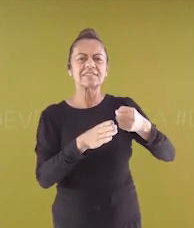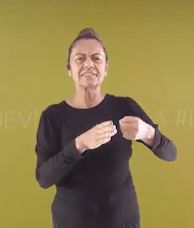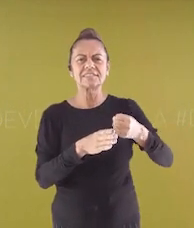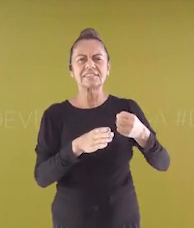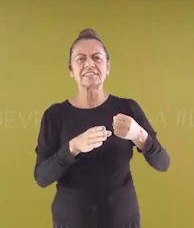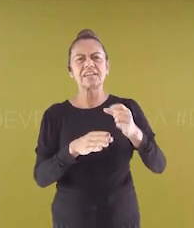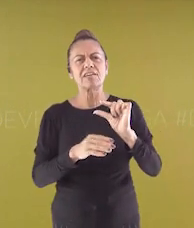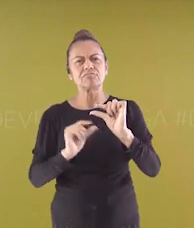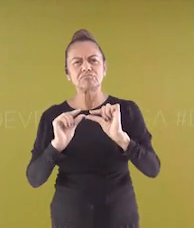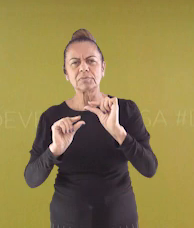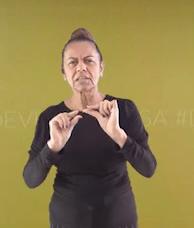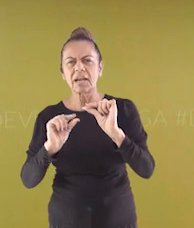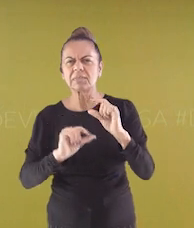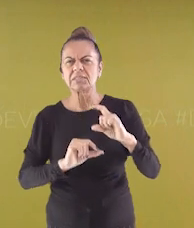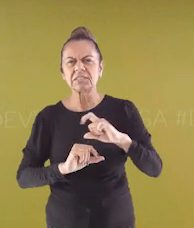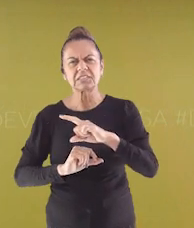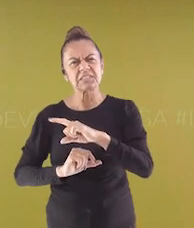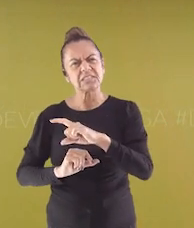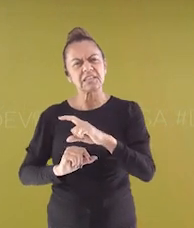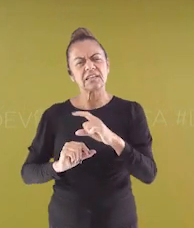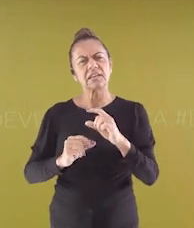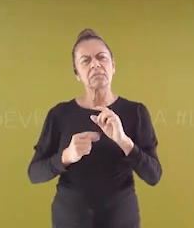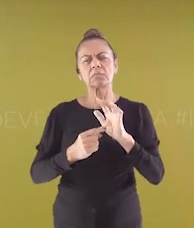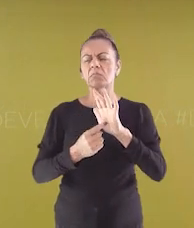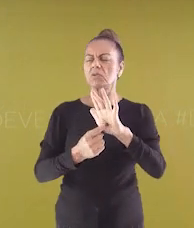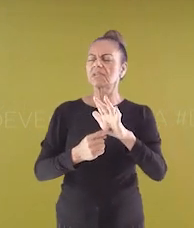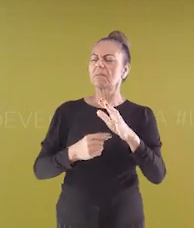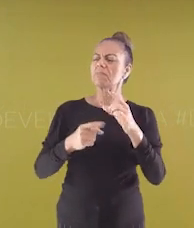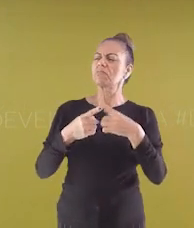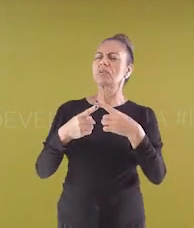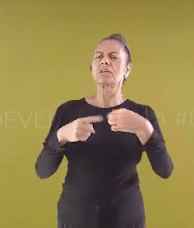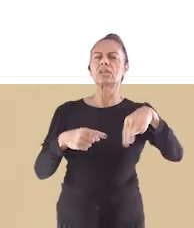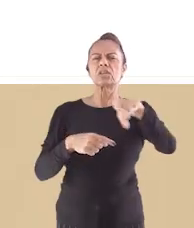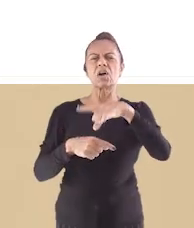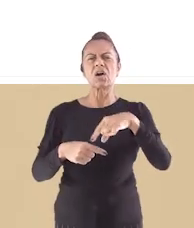gente gosta de alimentos estragados.